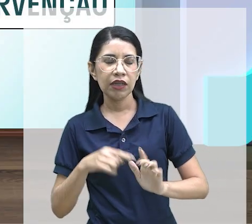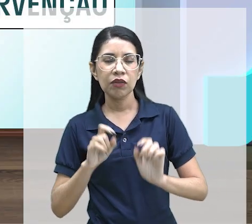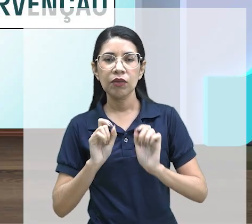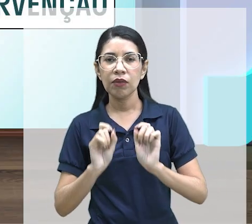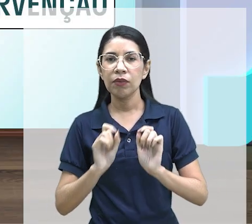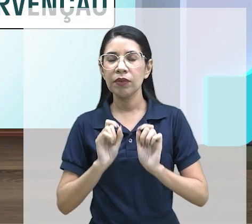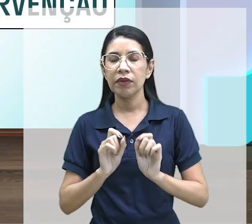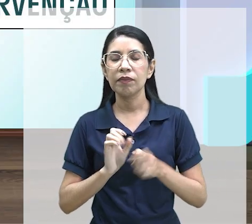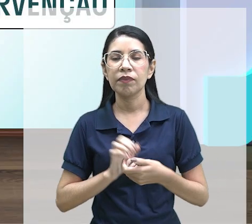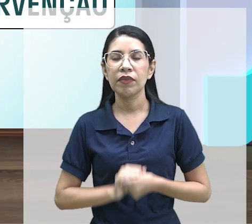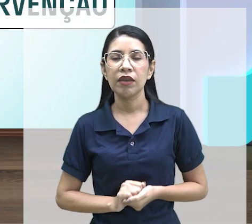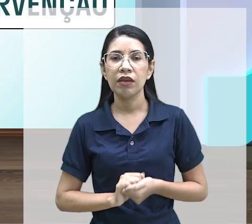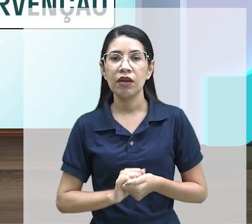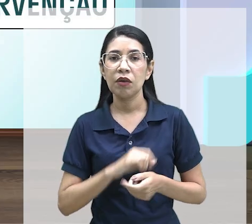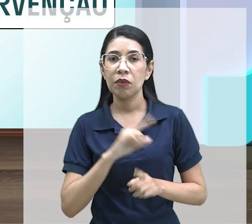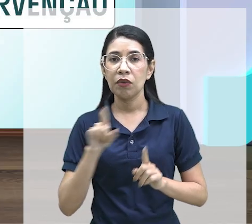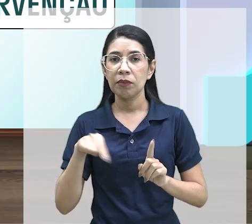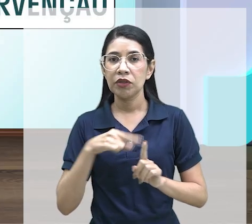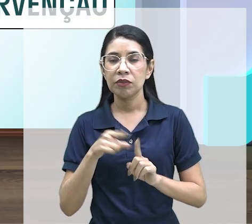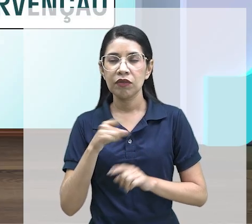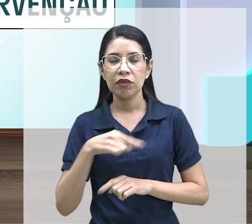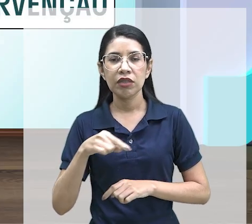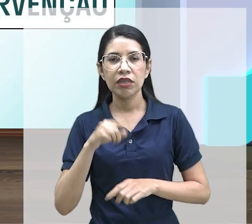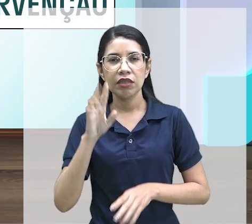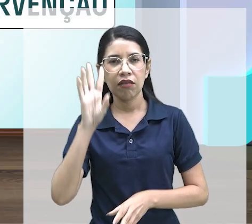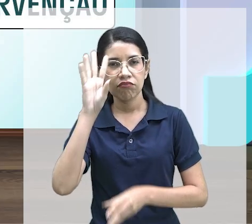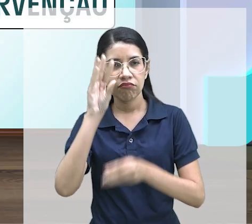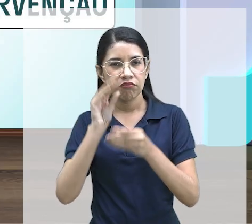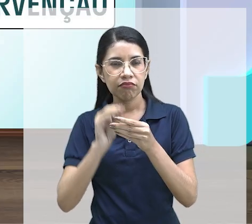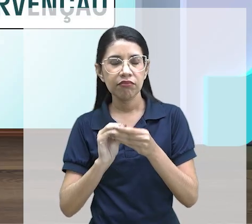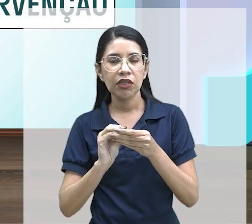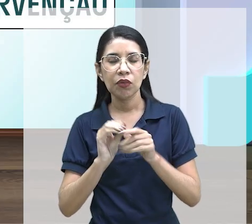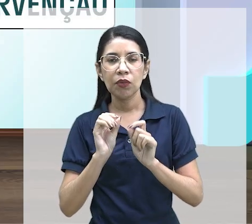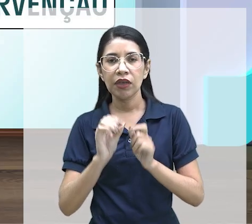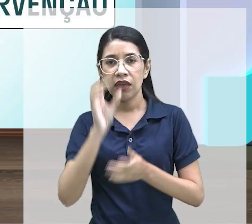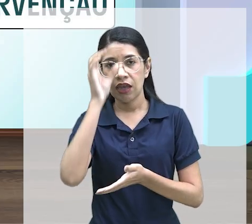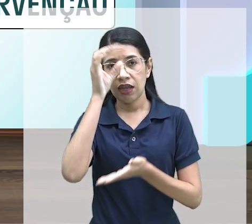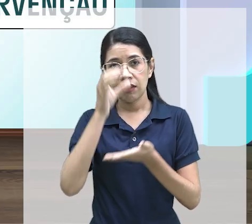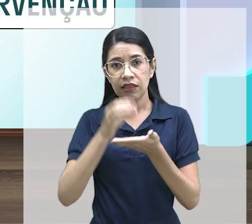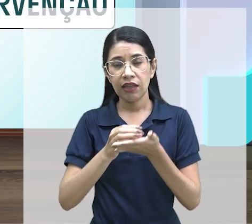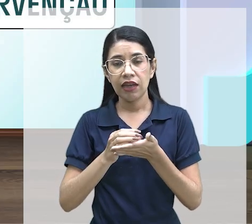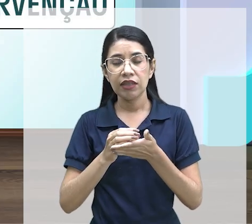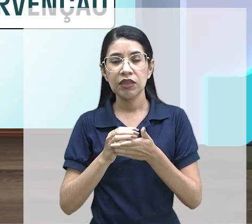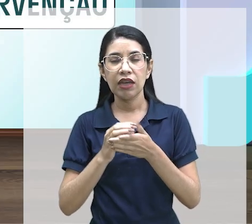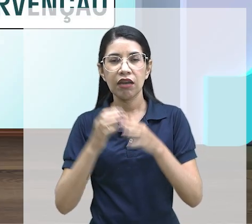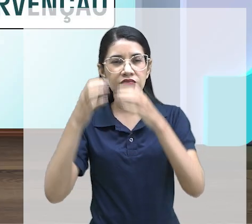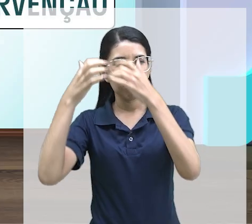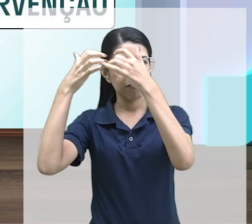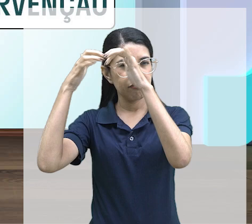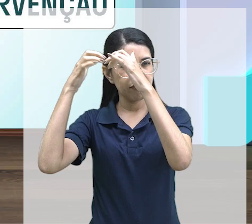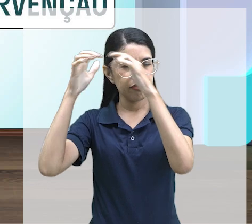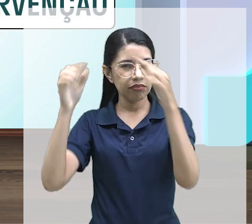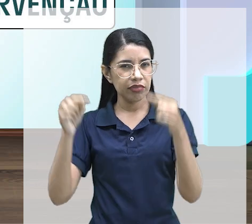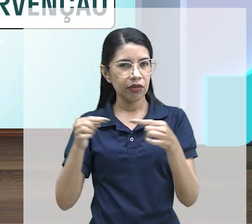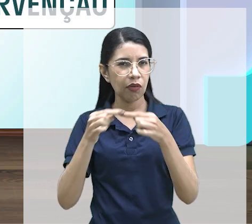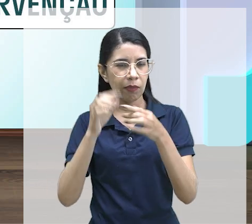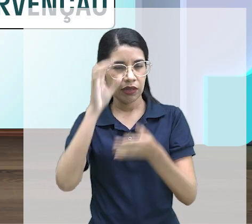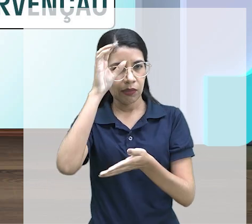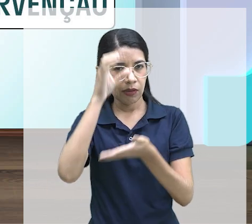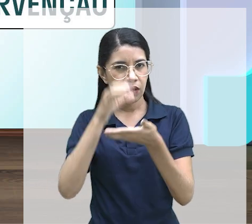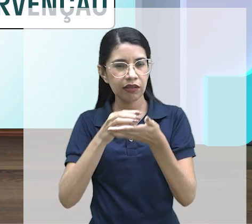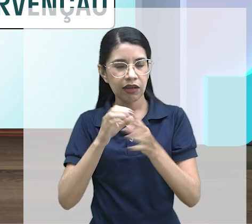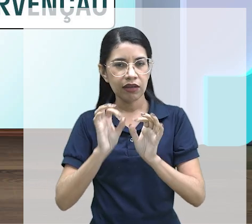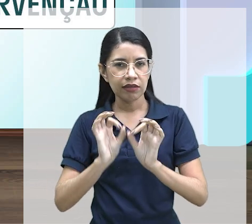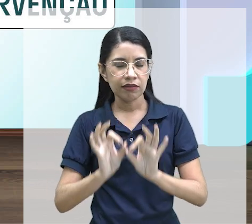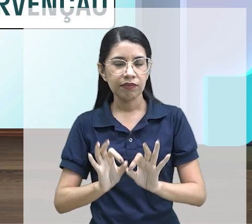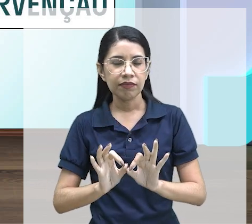esqueleto, para que vocês façam essa associação, onde a tese está ali o cérebro, né? Faz parte do cérebro dessa